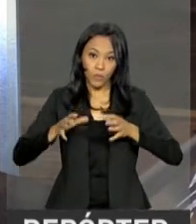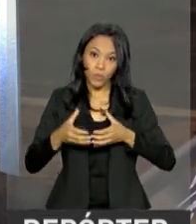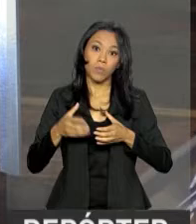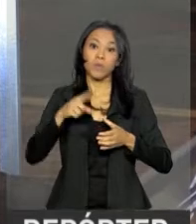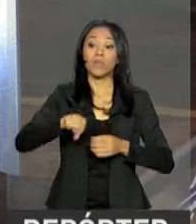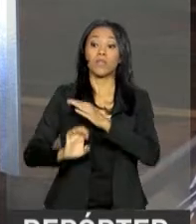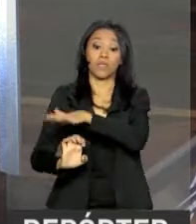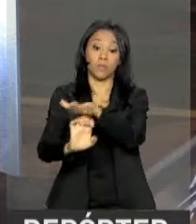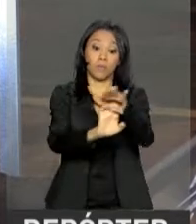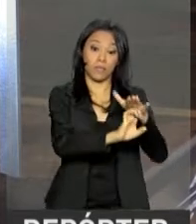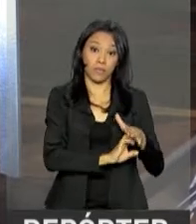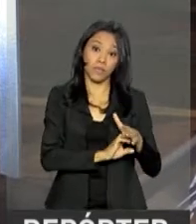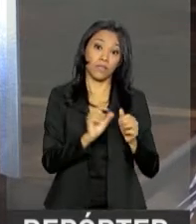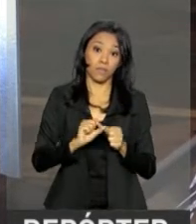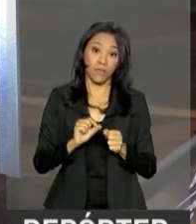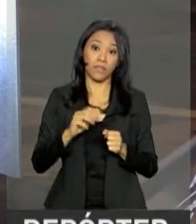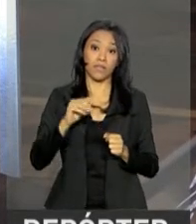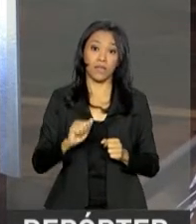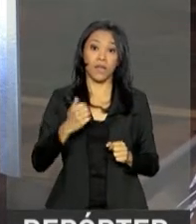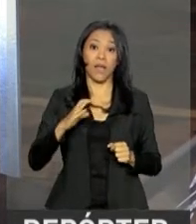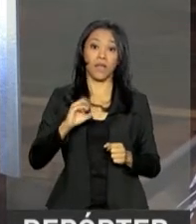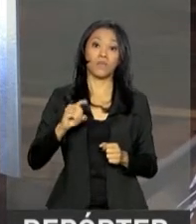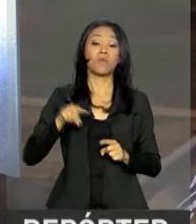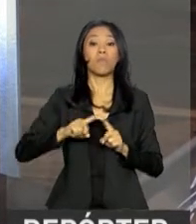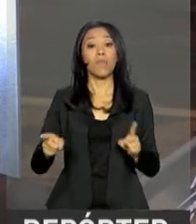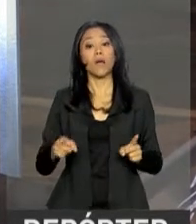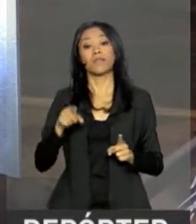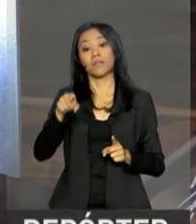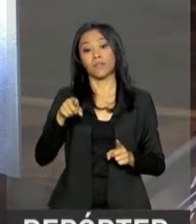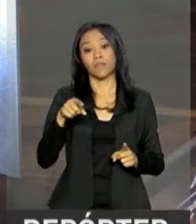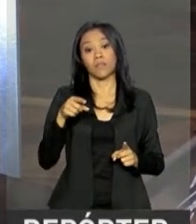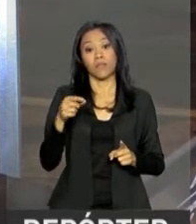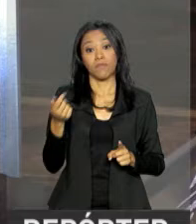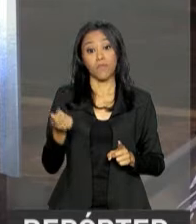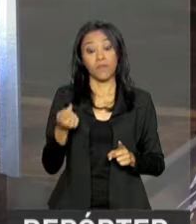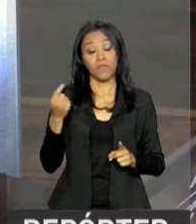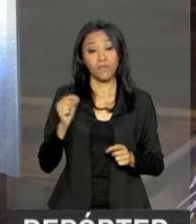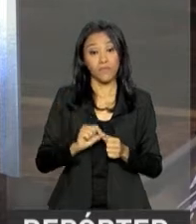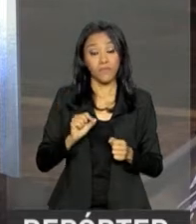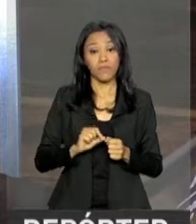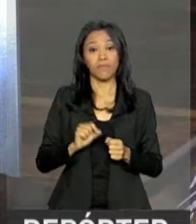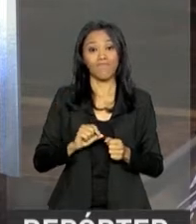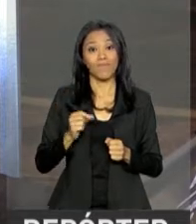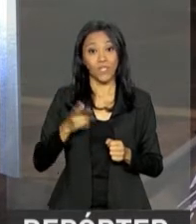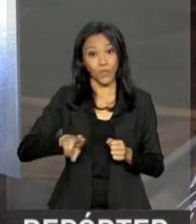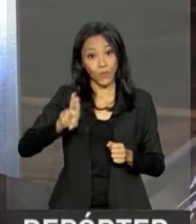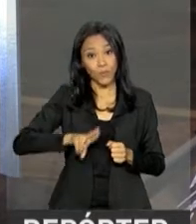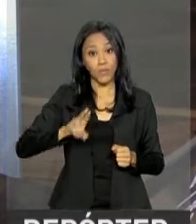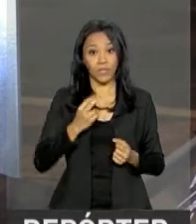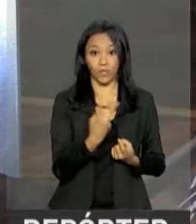empresas que produzem aço mas prejudica e custa emprego pra empresas industriais que usam aço ou alumínio